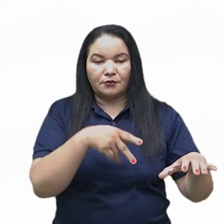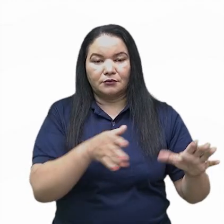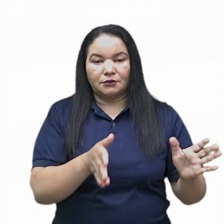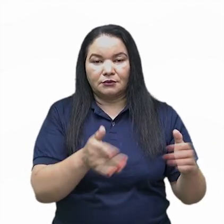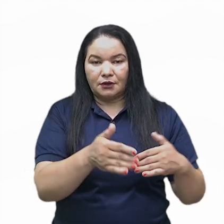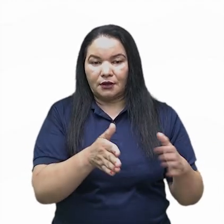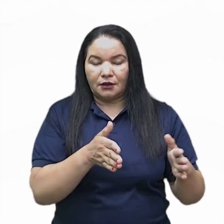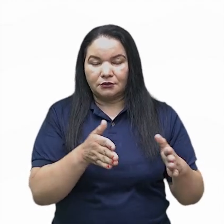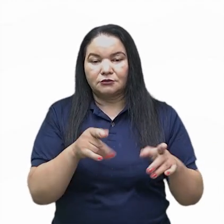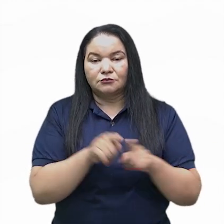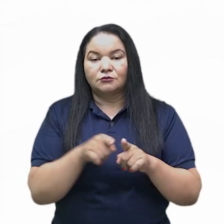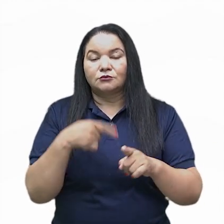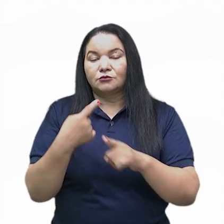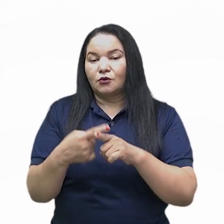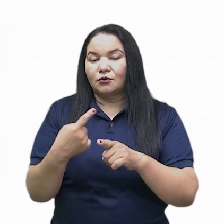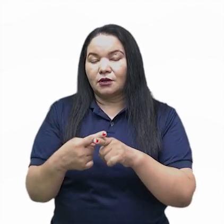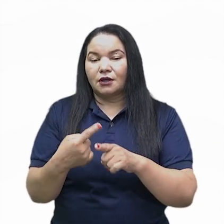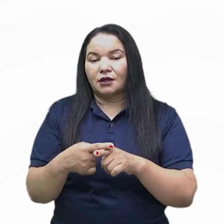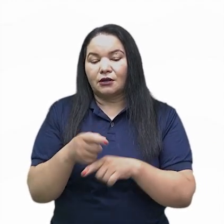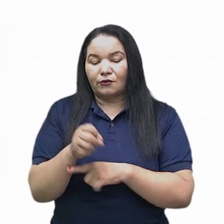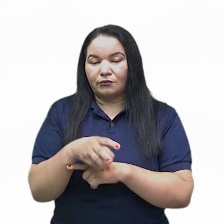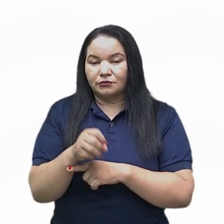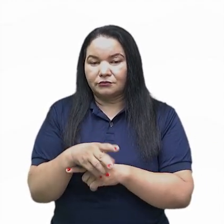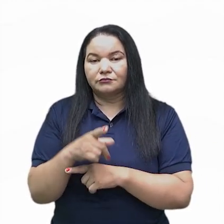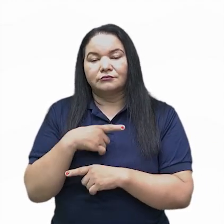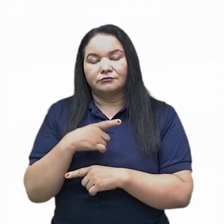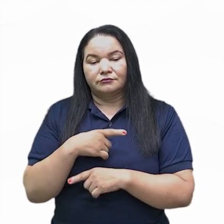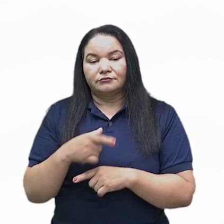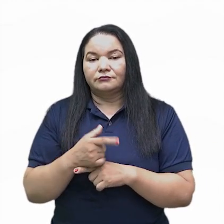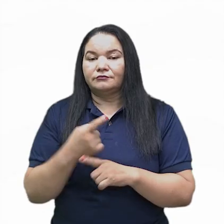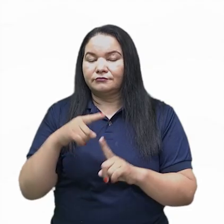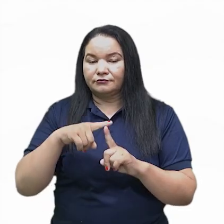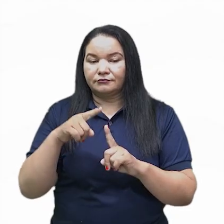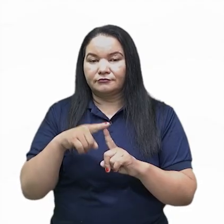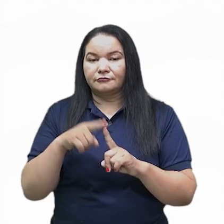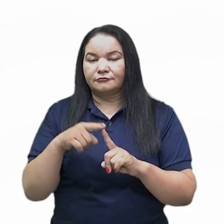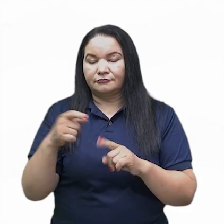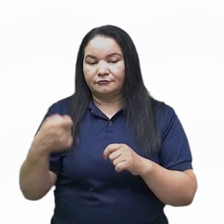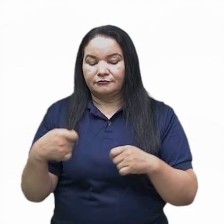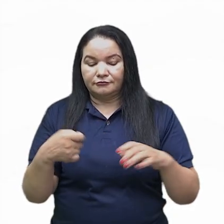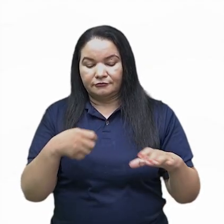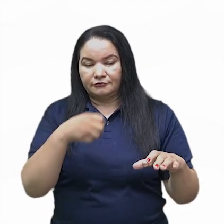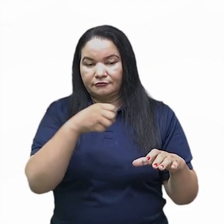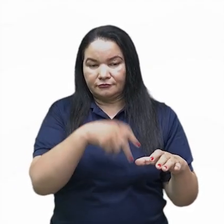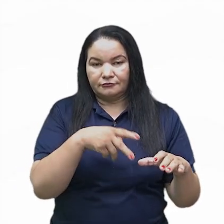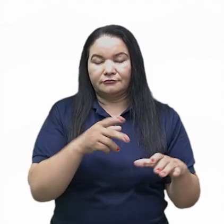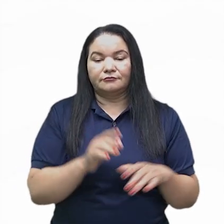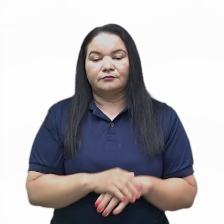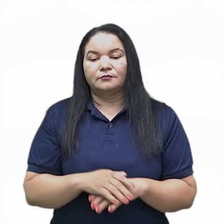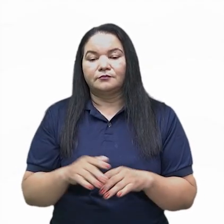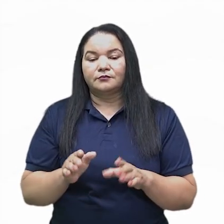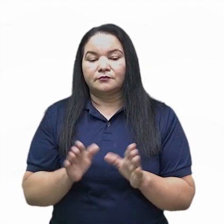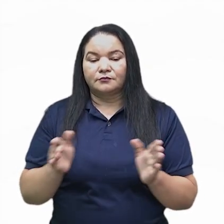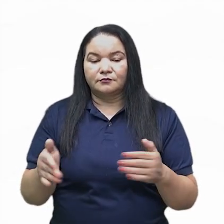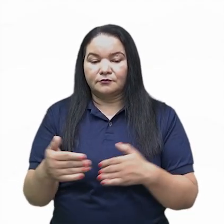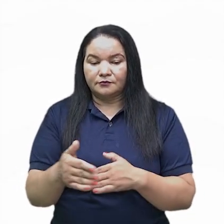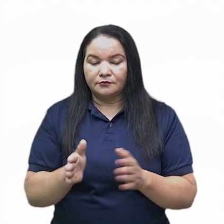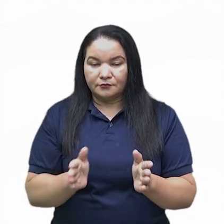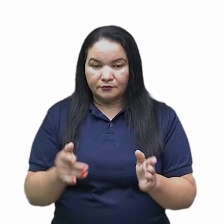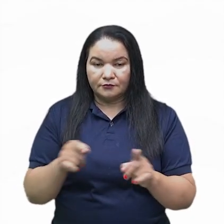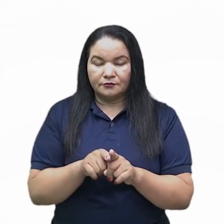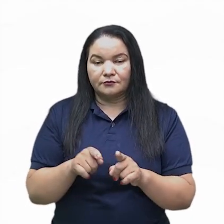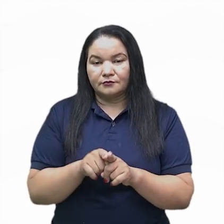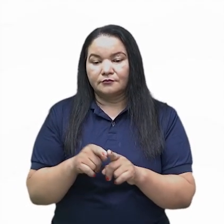ali tem contaminantes e é esse tipo de embalagem que deve ser descartado. Temos ainda caixas como